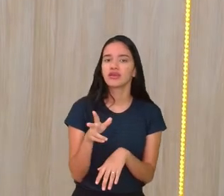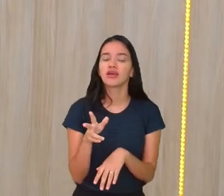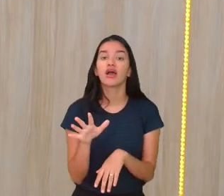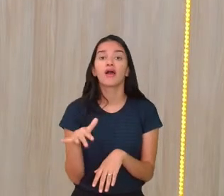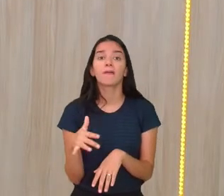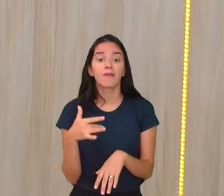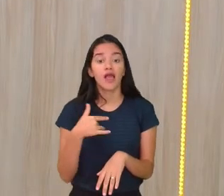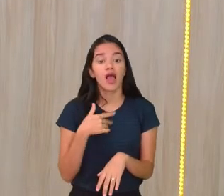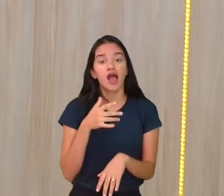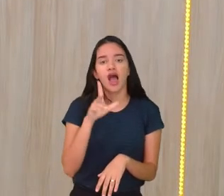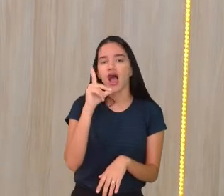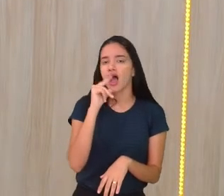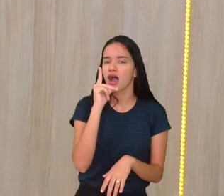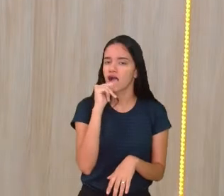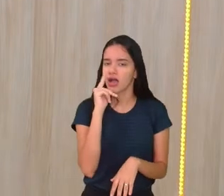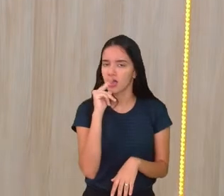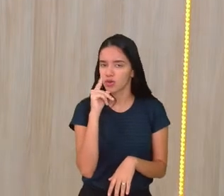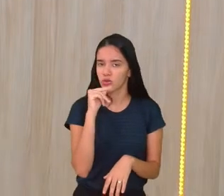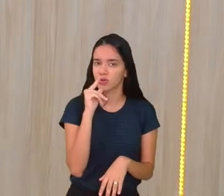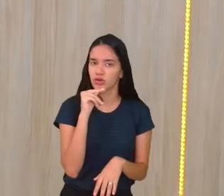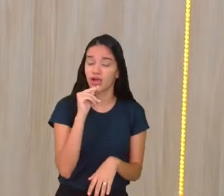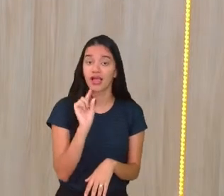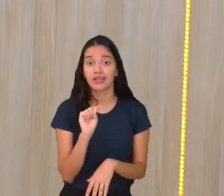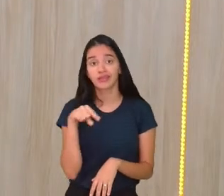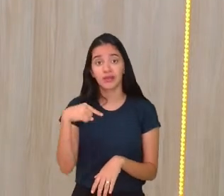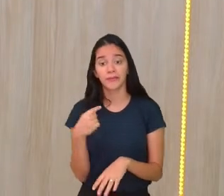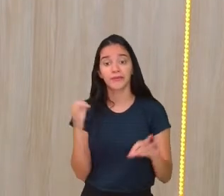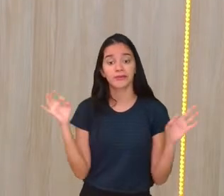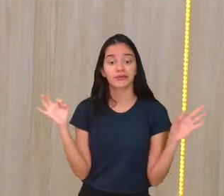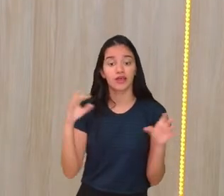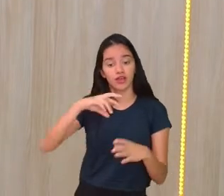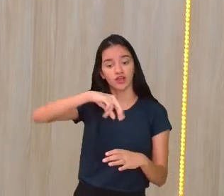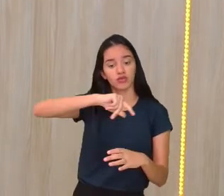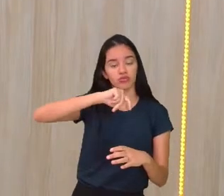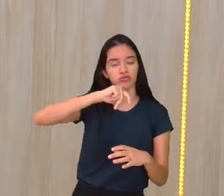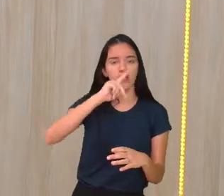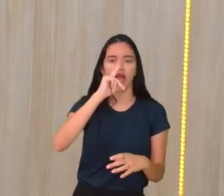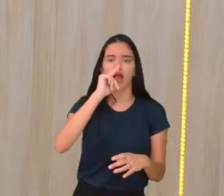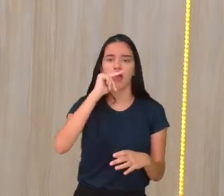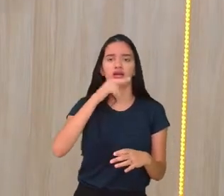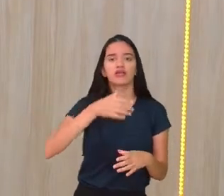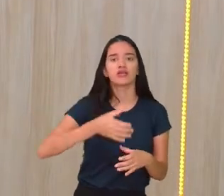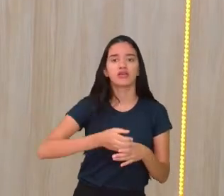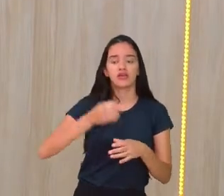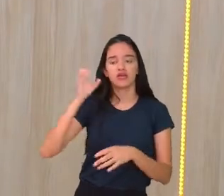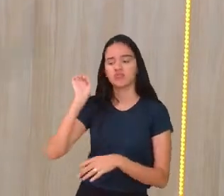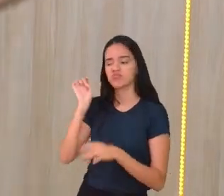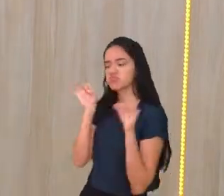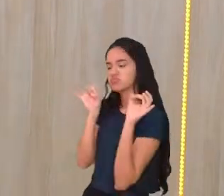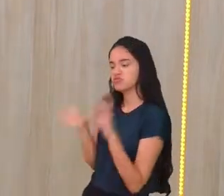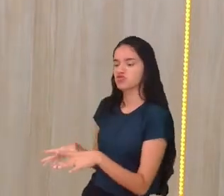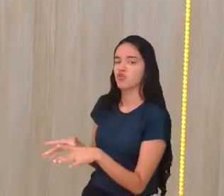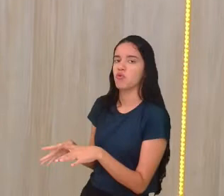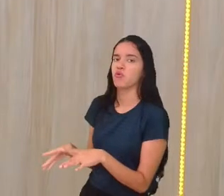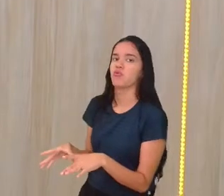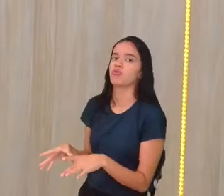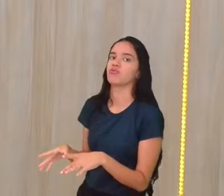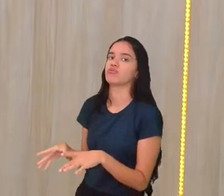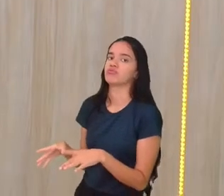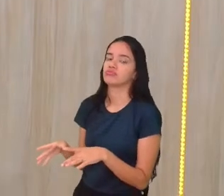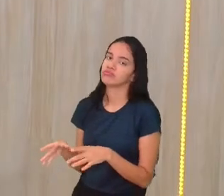consumindo a sua água com gás. Sim. E depois que você terminou o líquido da água, você pega ali, aí a garrafinha no